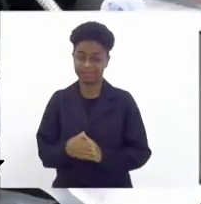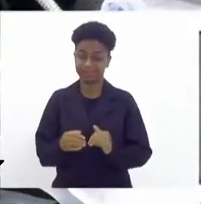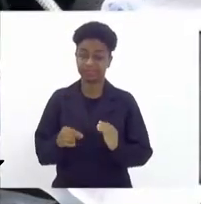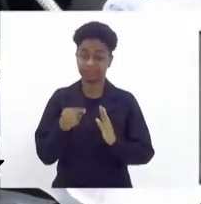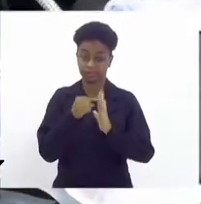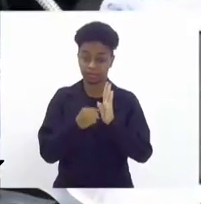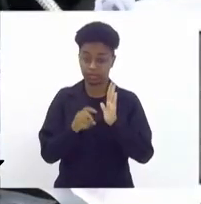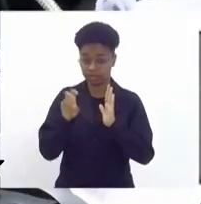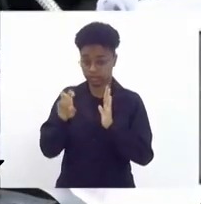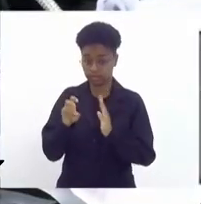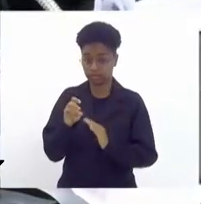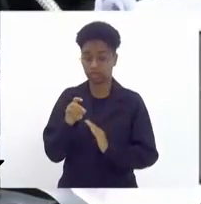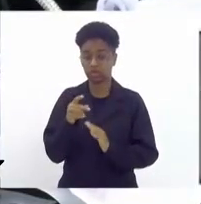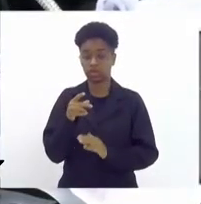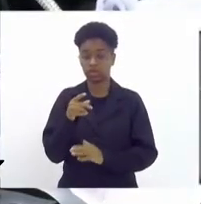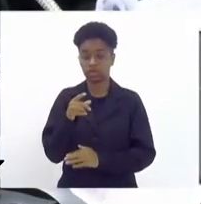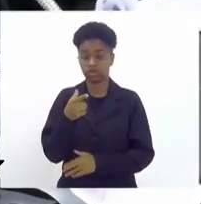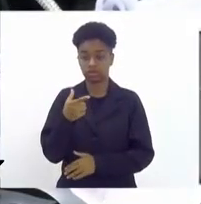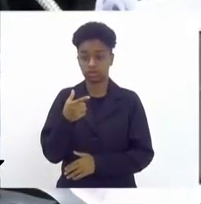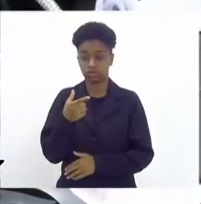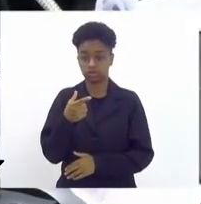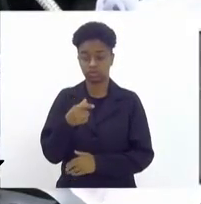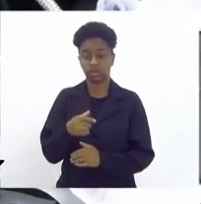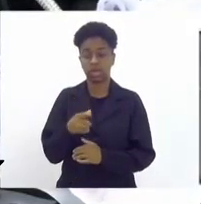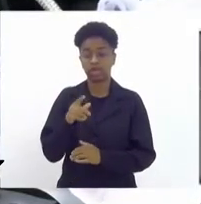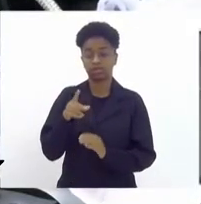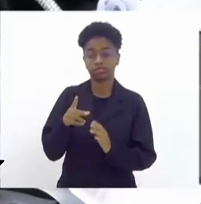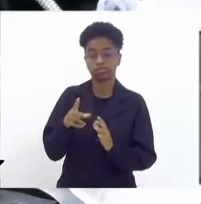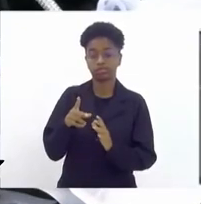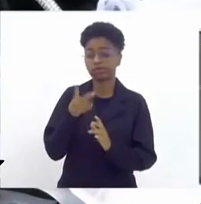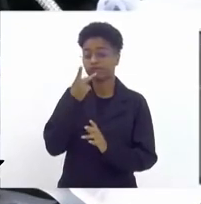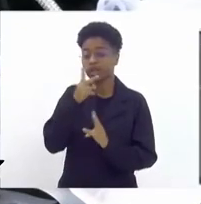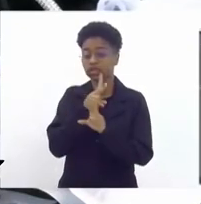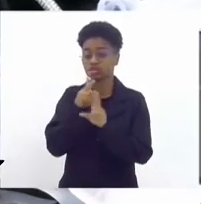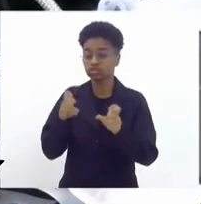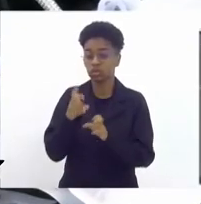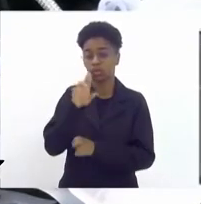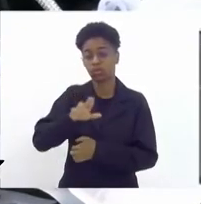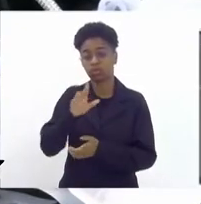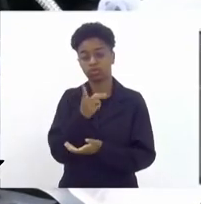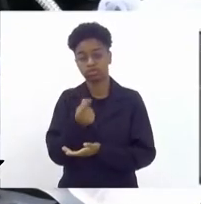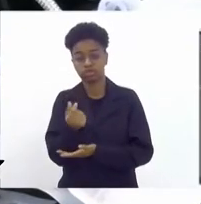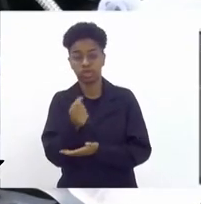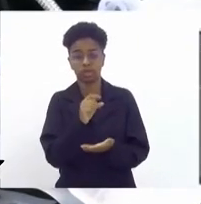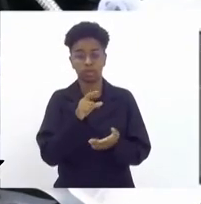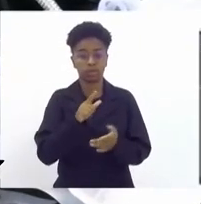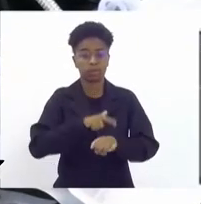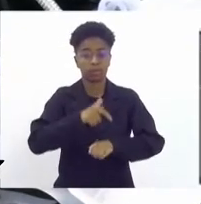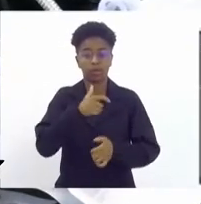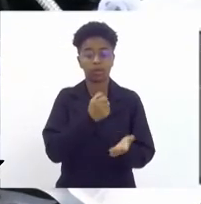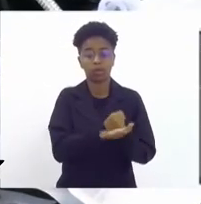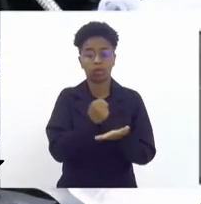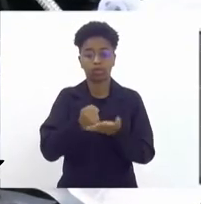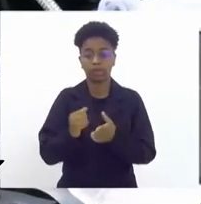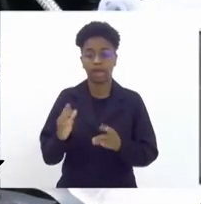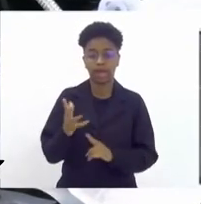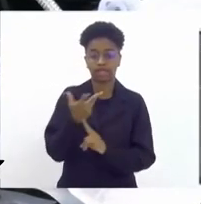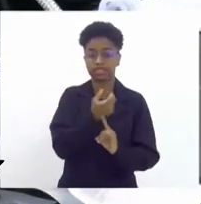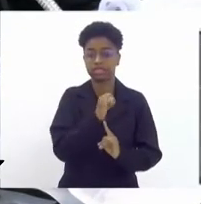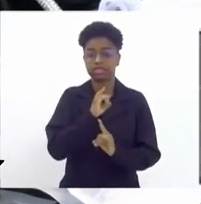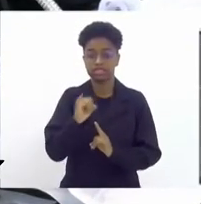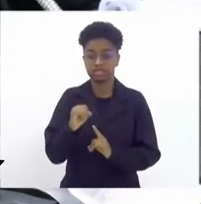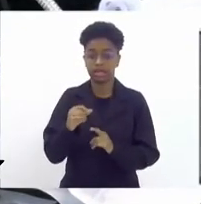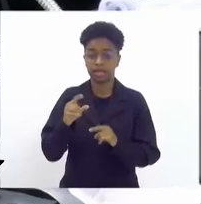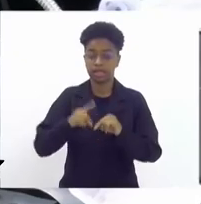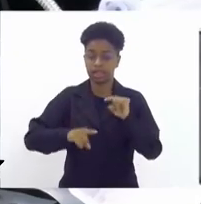381 de 2023, de autoria do deputado Arthur Monteiro, que dispõe sobre a vedação de uso de recursos públicos na contratação de artistas cujas músicas incentivem a violência contra a mulher